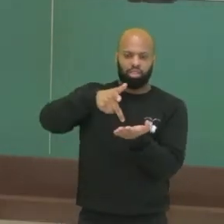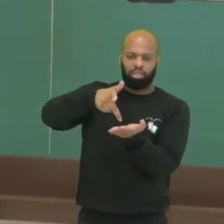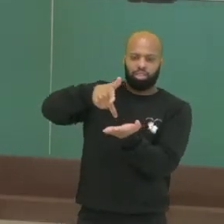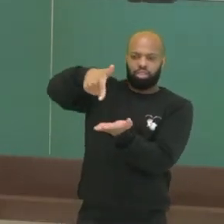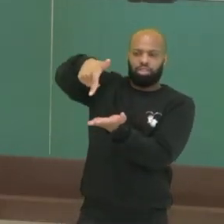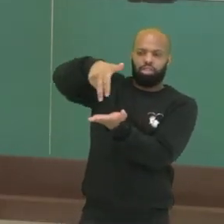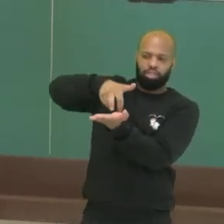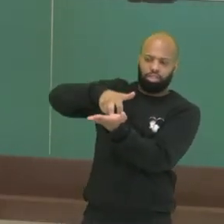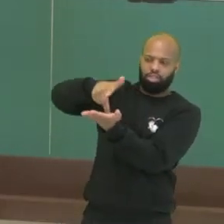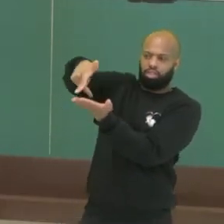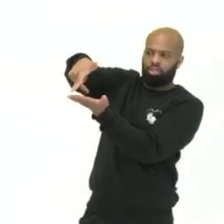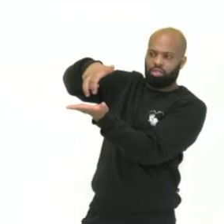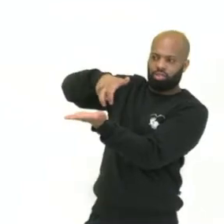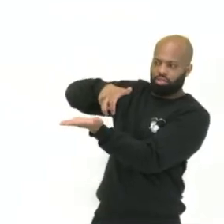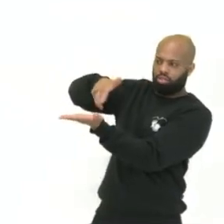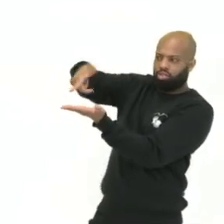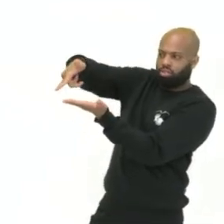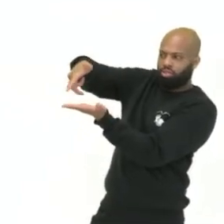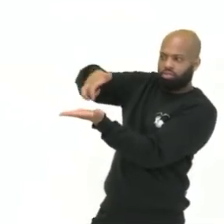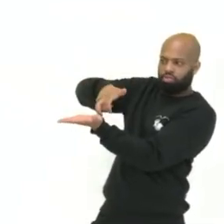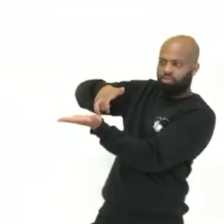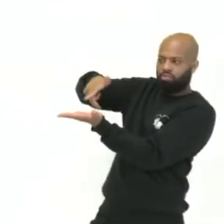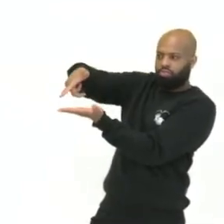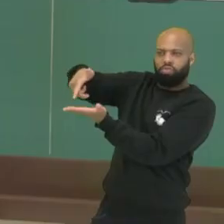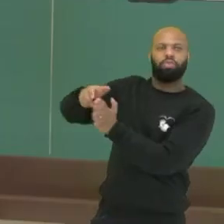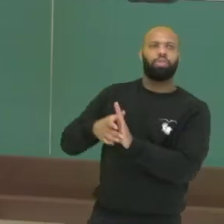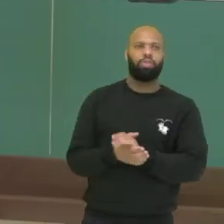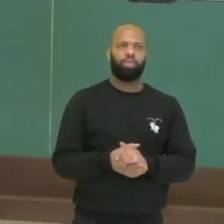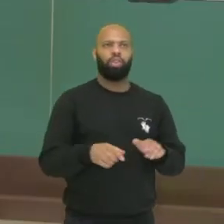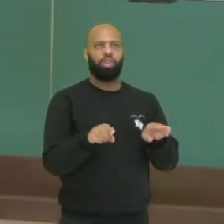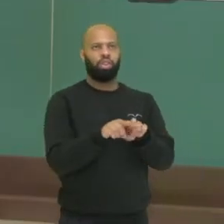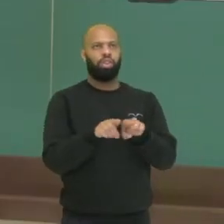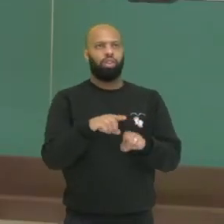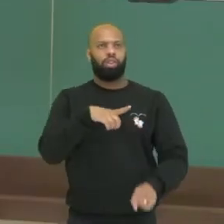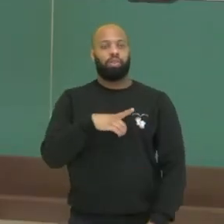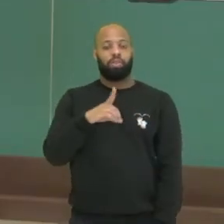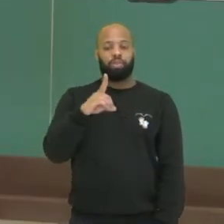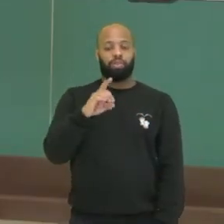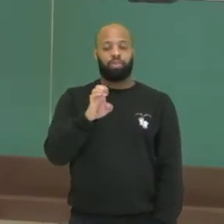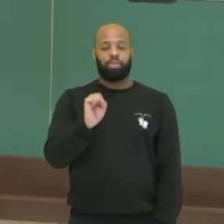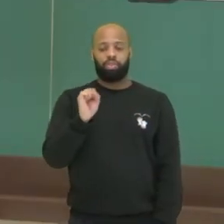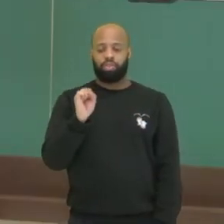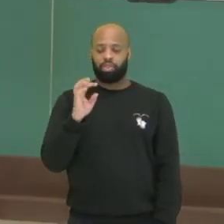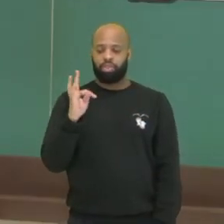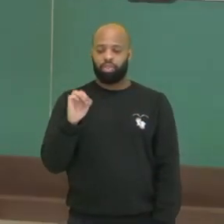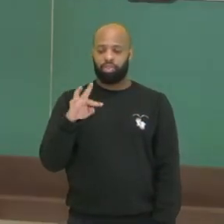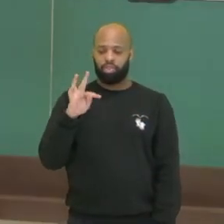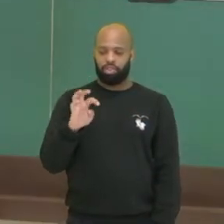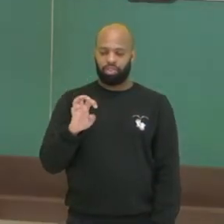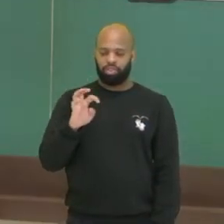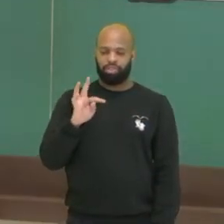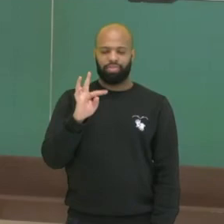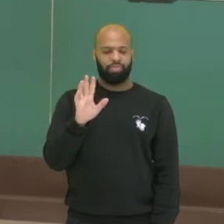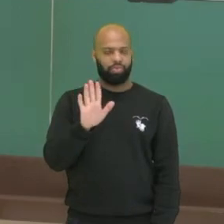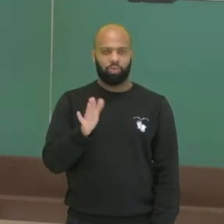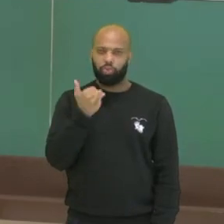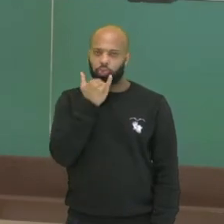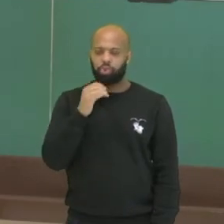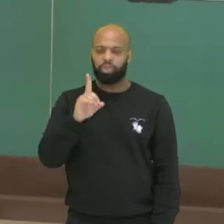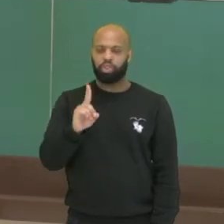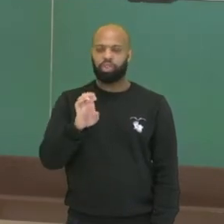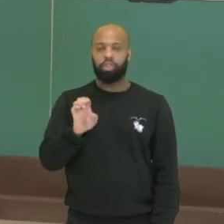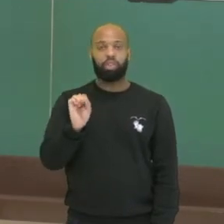perna posterior. Destaque é como se fosse um salto, tá? E